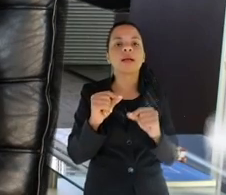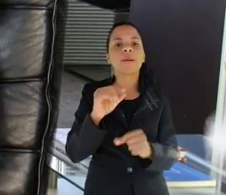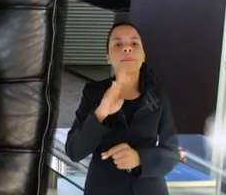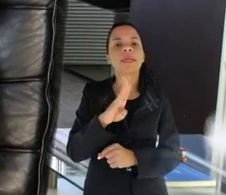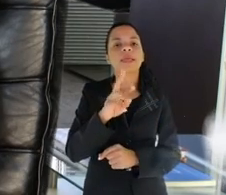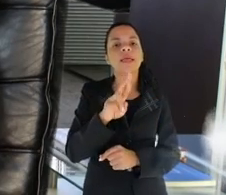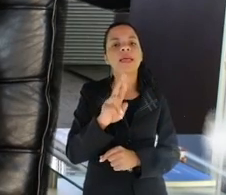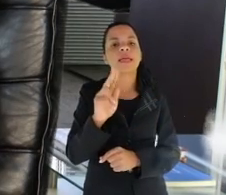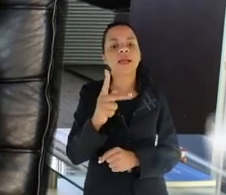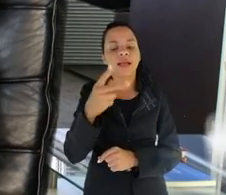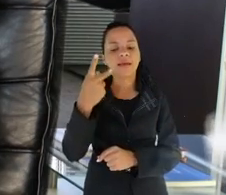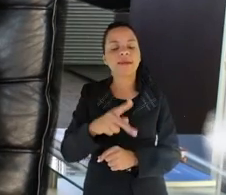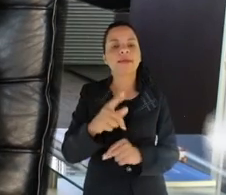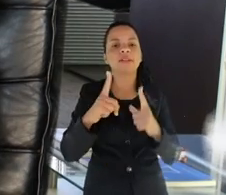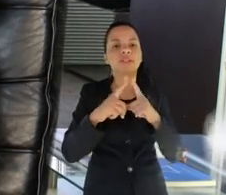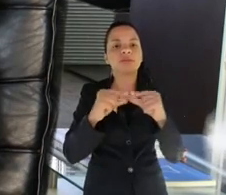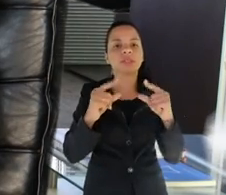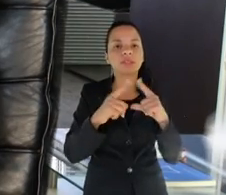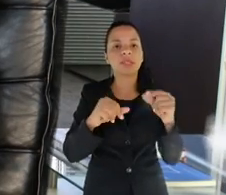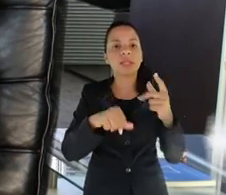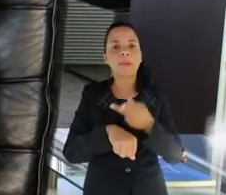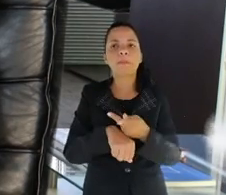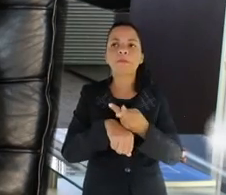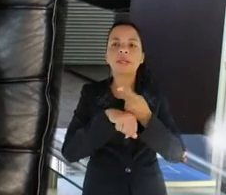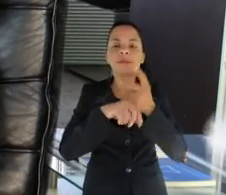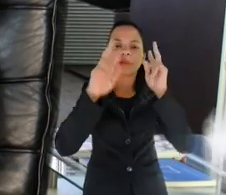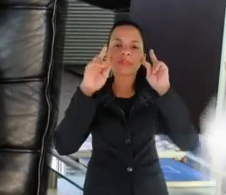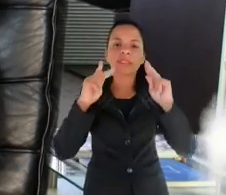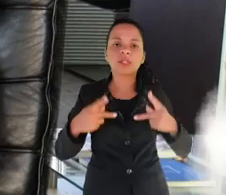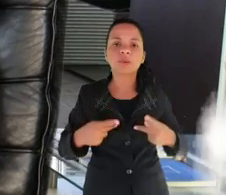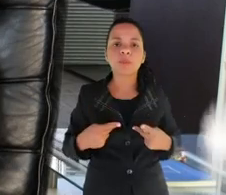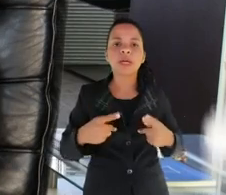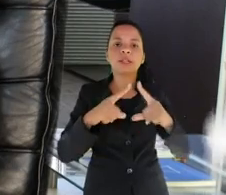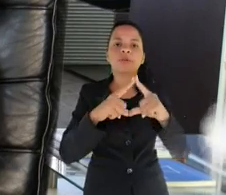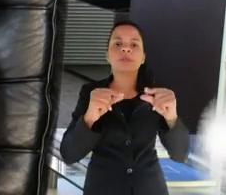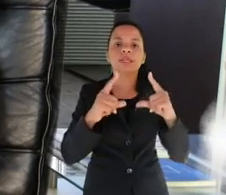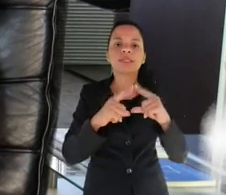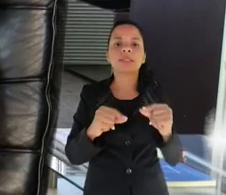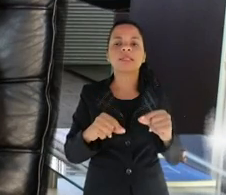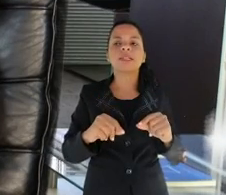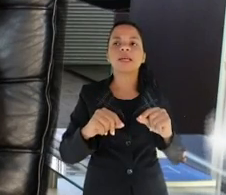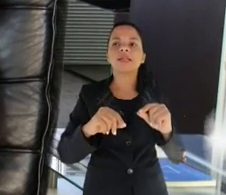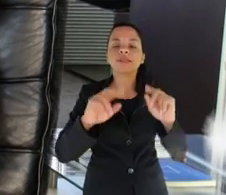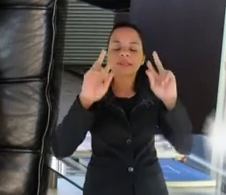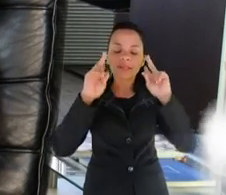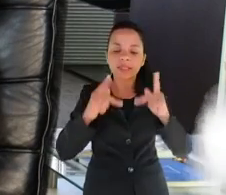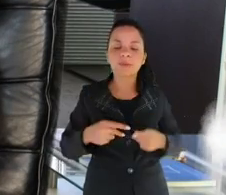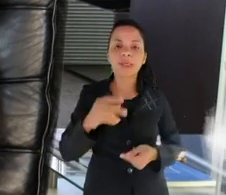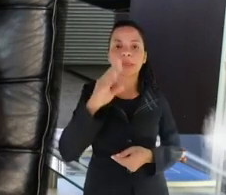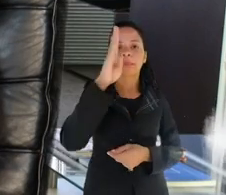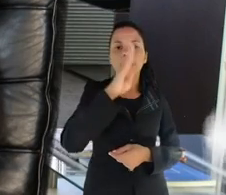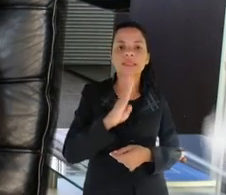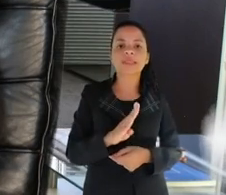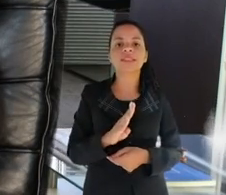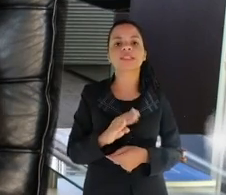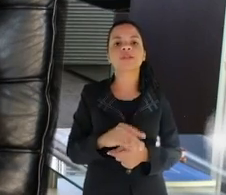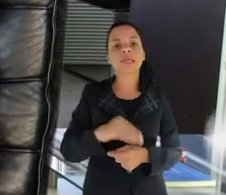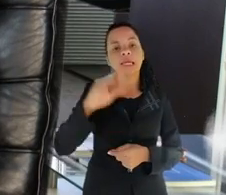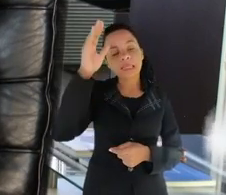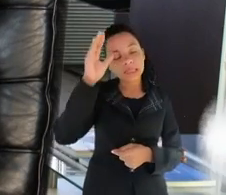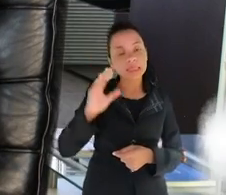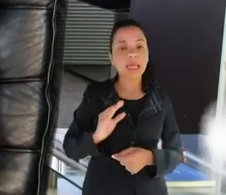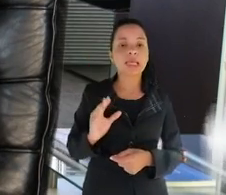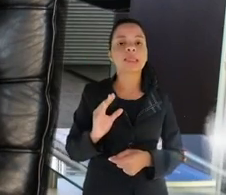Brasília, o Prêmio Ser Humano Brasília, o Ser Humano Brasil, o Cidadã de Ouro, o Viva Leitura, o